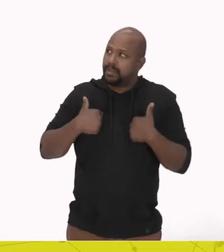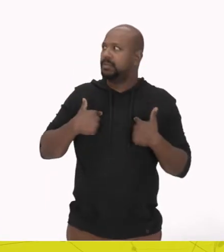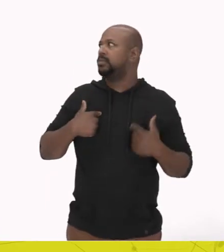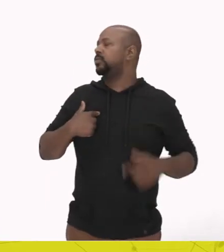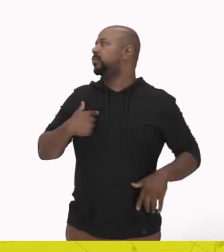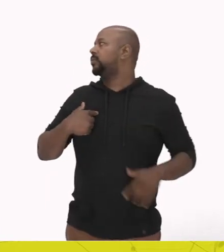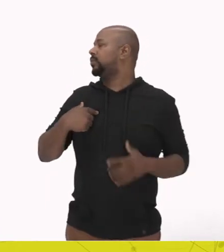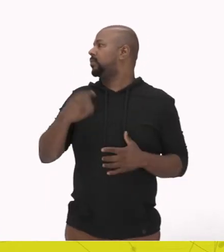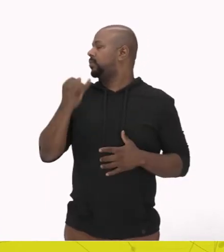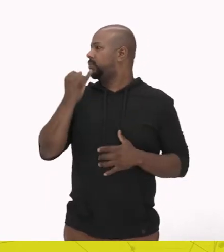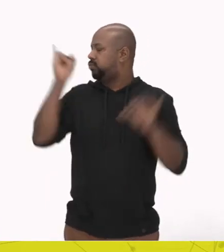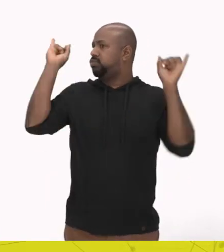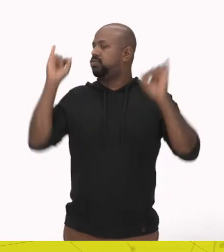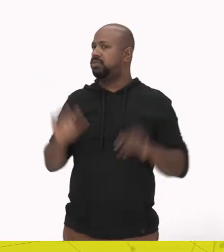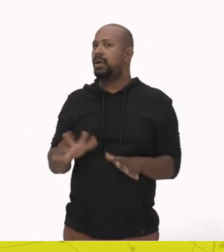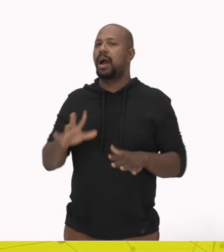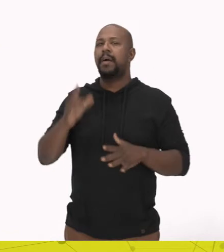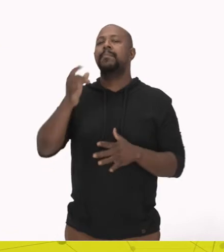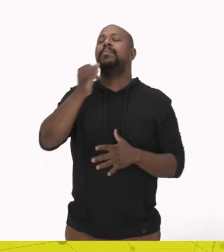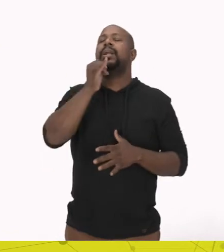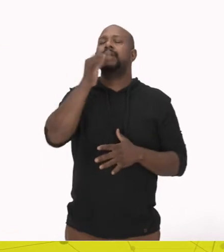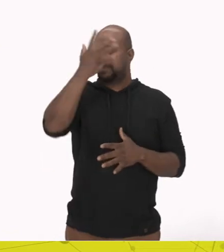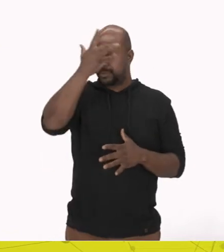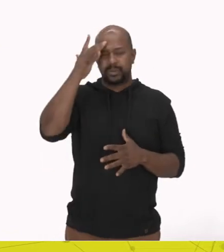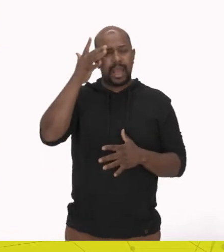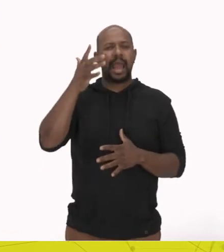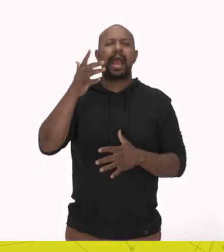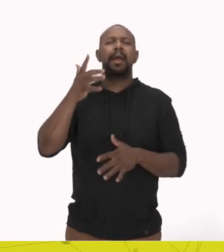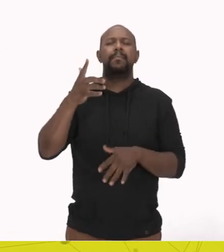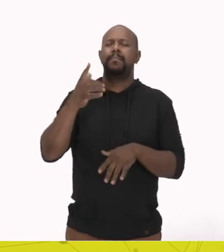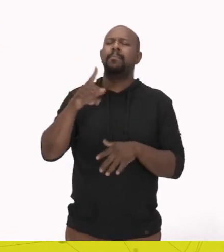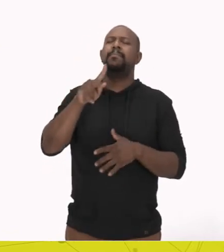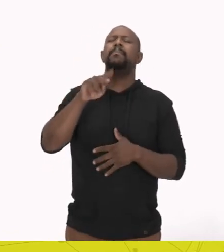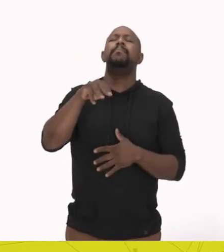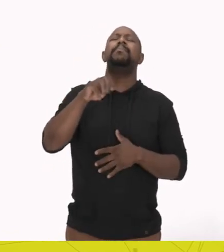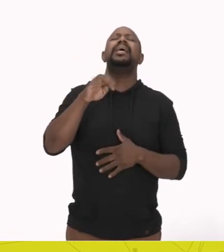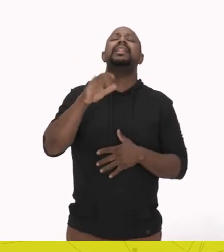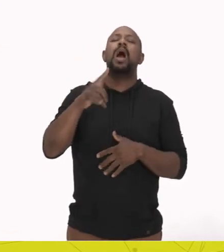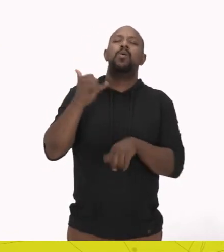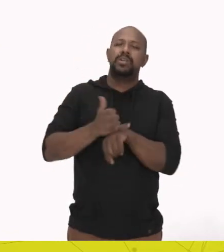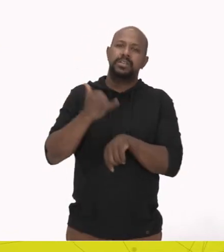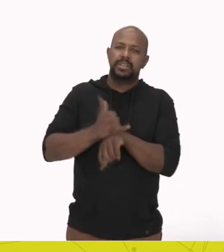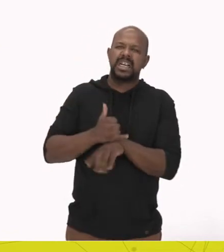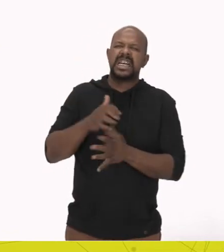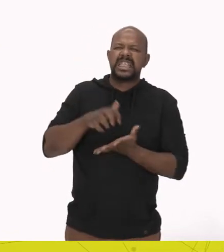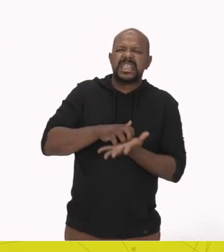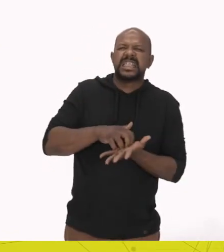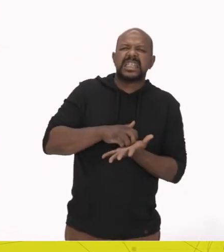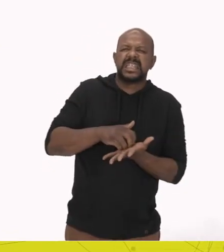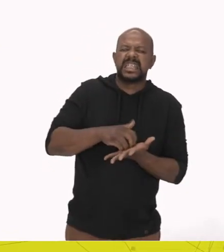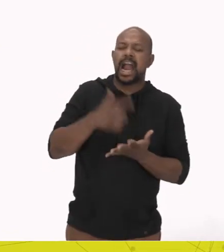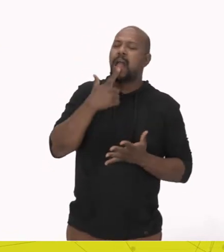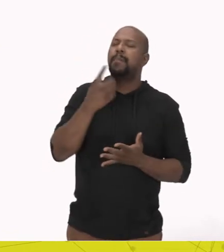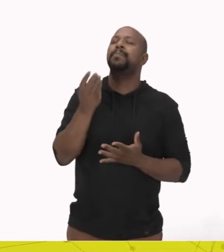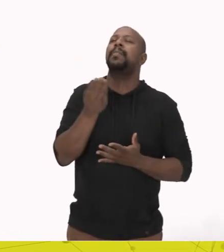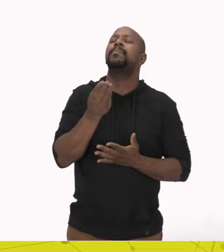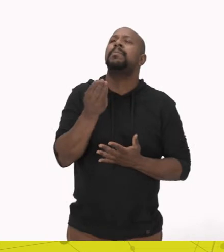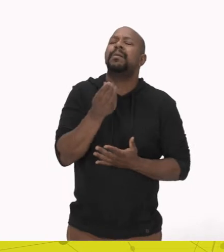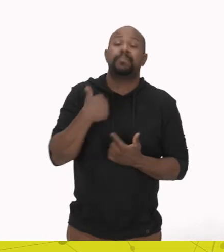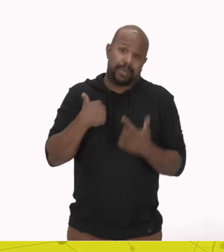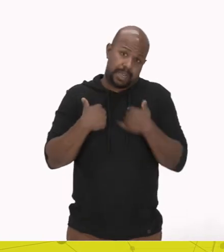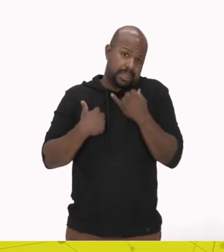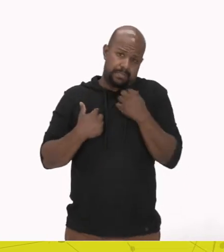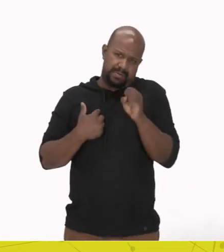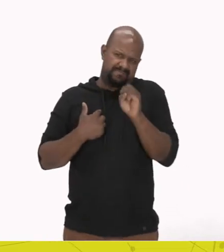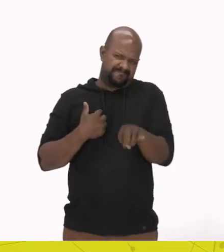A mim, por exemplo, irrita pensar objetos de metal em atrito. Do ponto de vista do paladar,